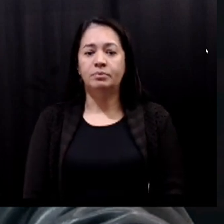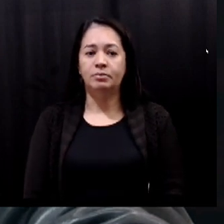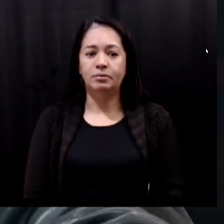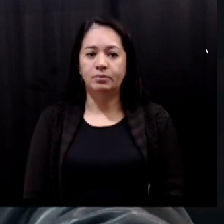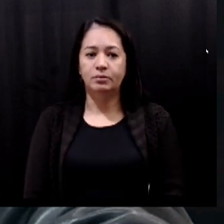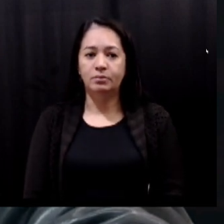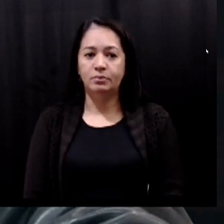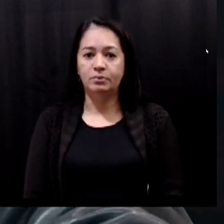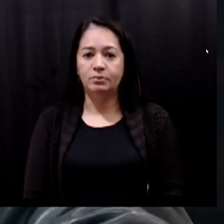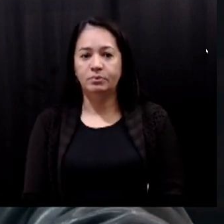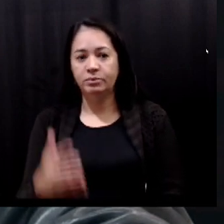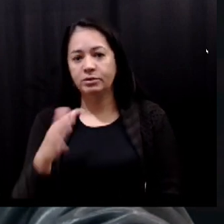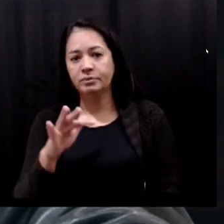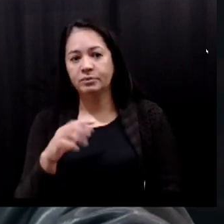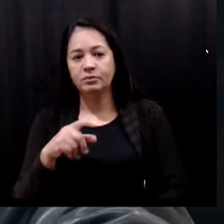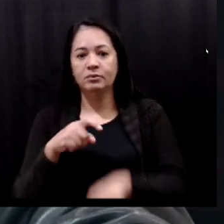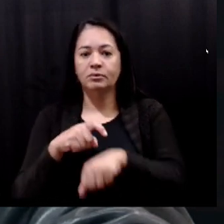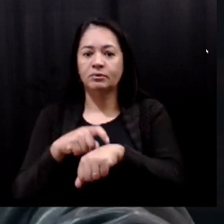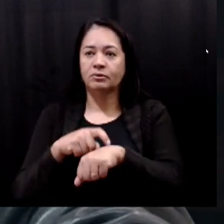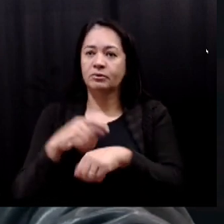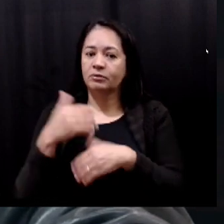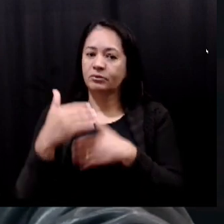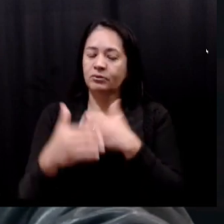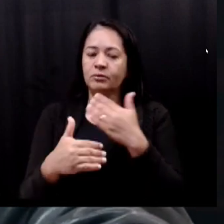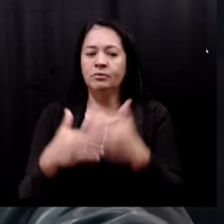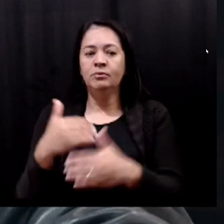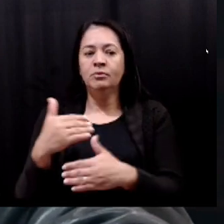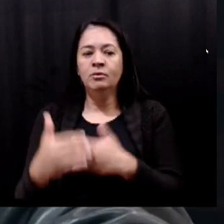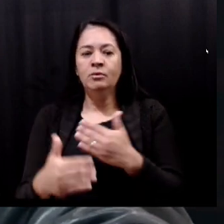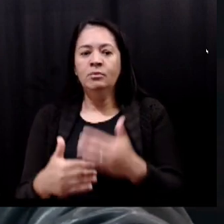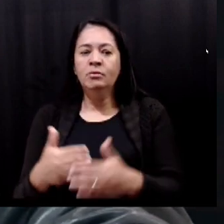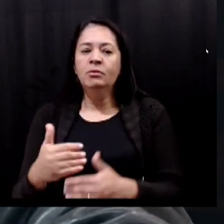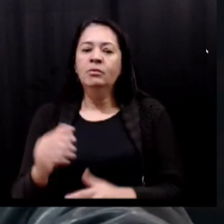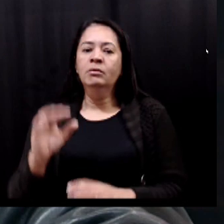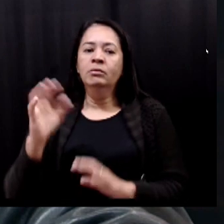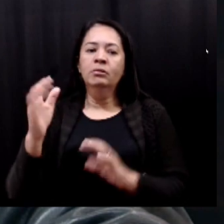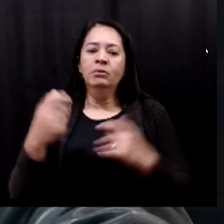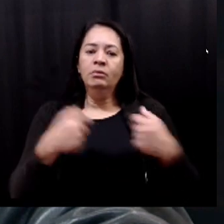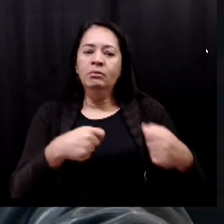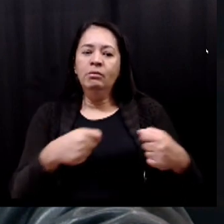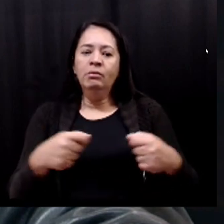Eventualmente, no momento seguinte, ocorre a necessidade